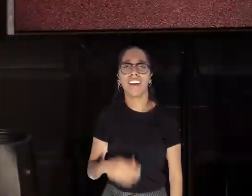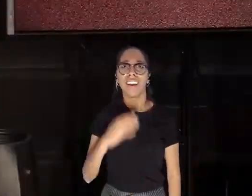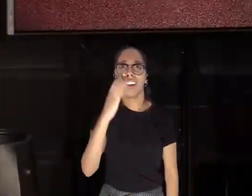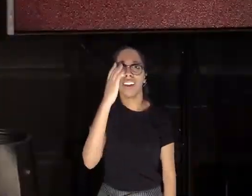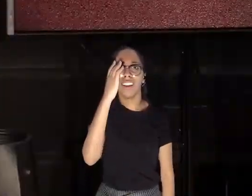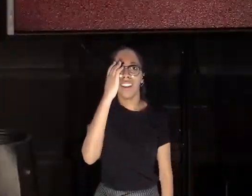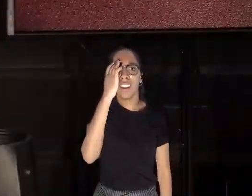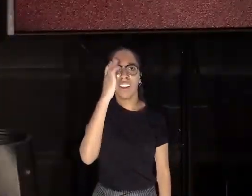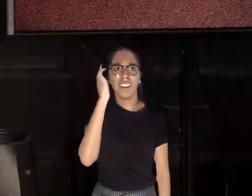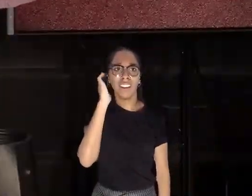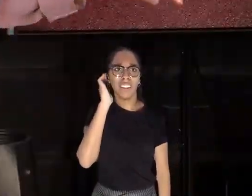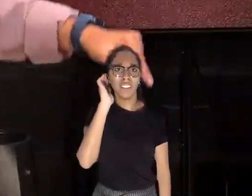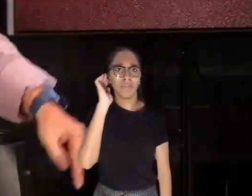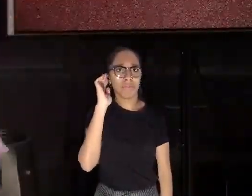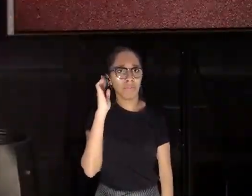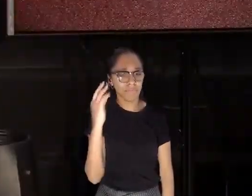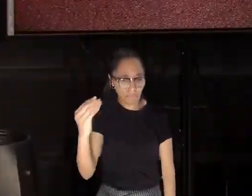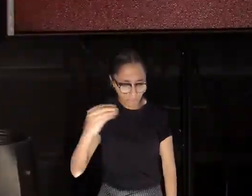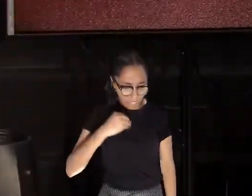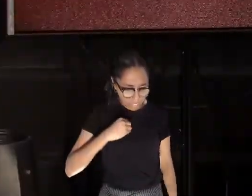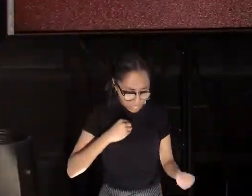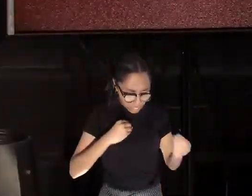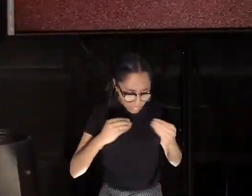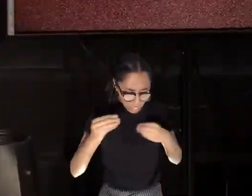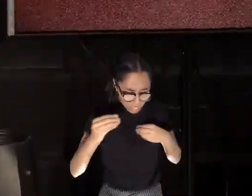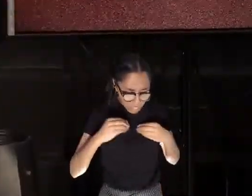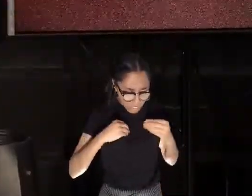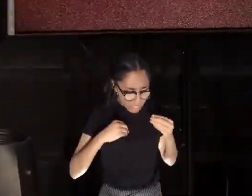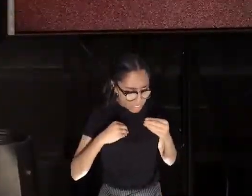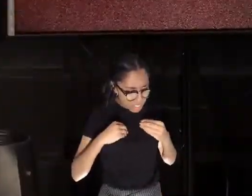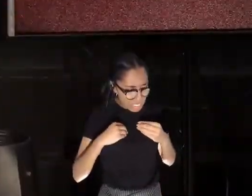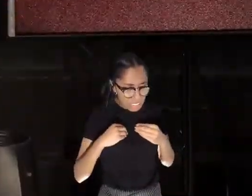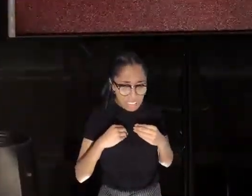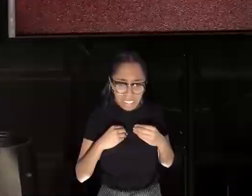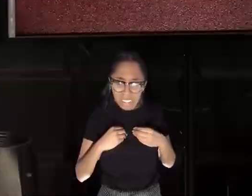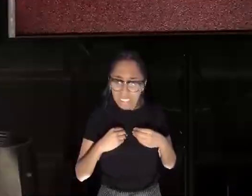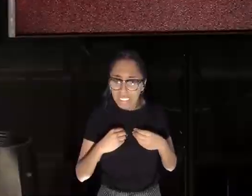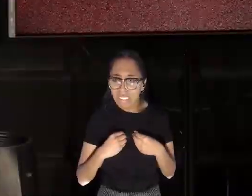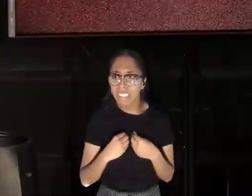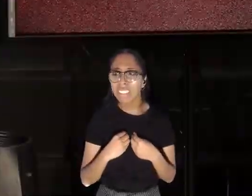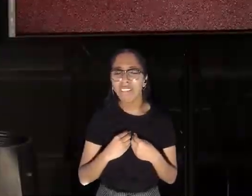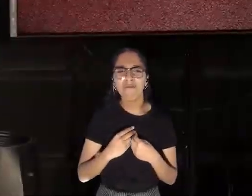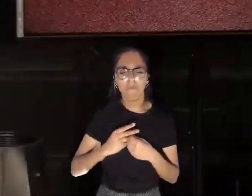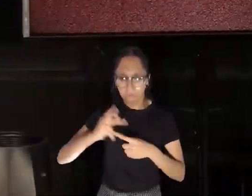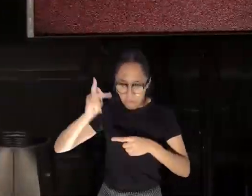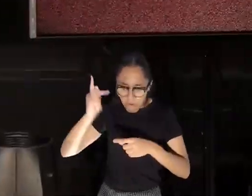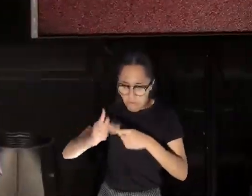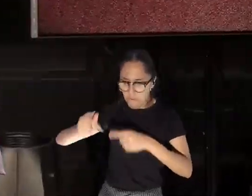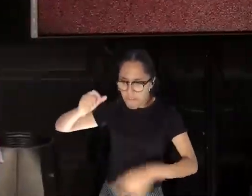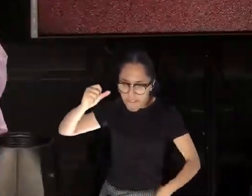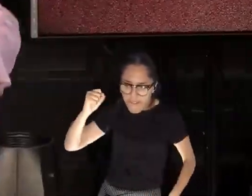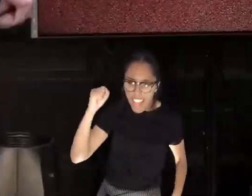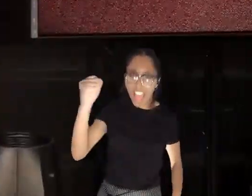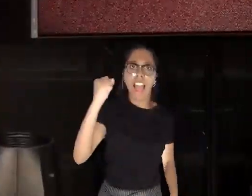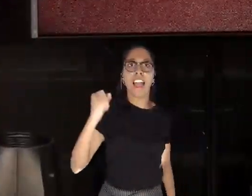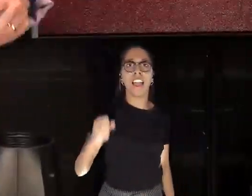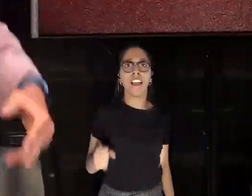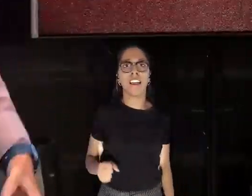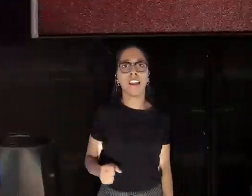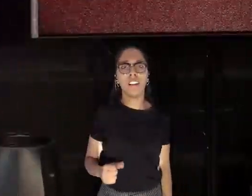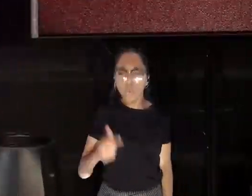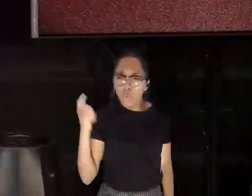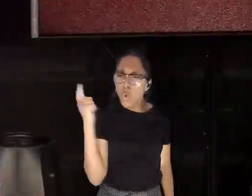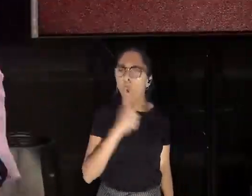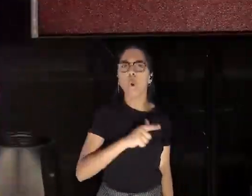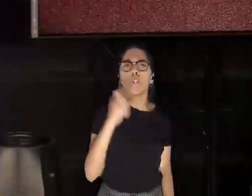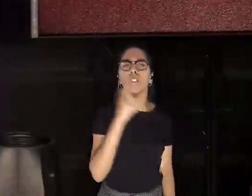É Ele que dá vitória contra o pecado. Você vai chutar a cara do capeta e você vai pisar em cima